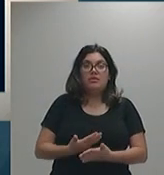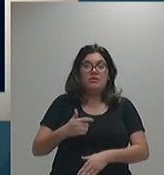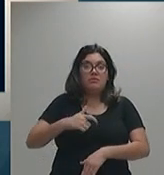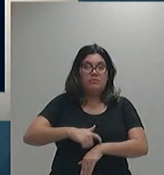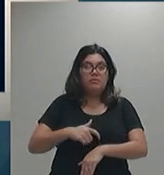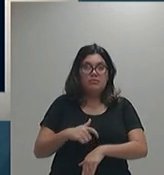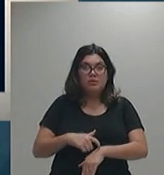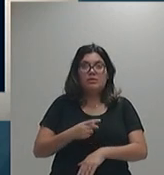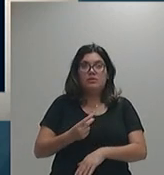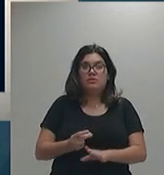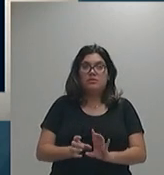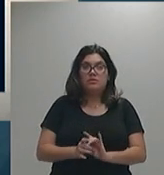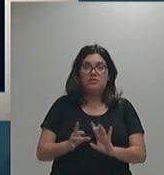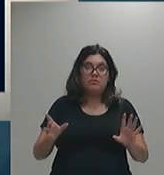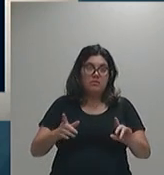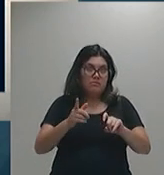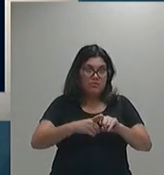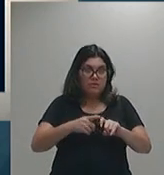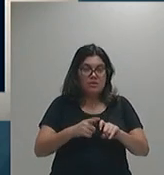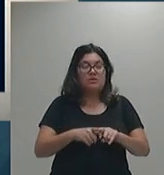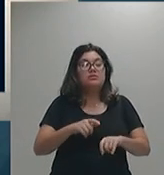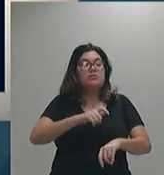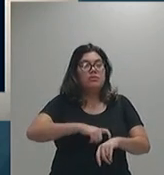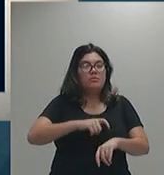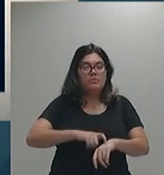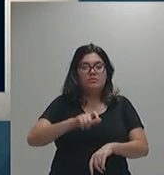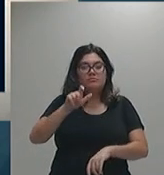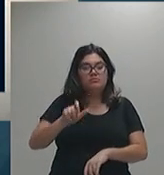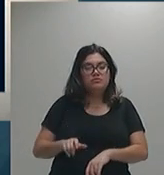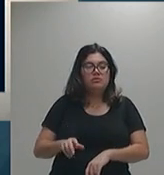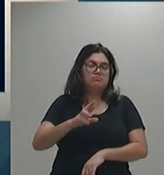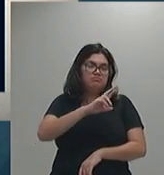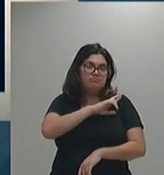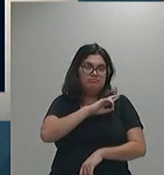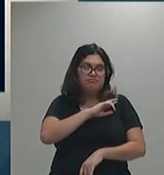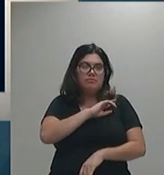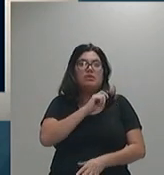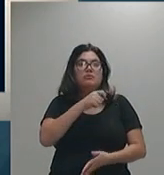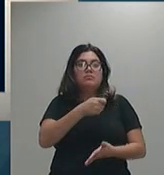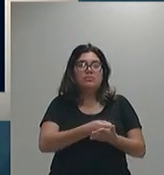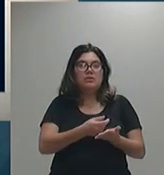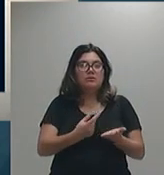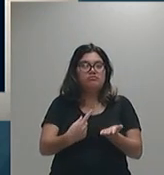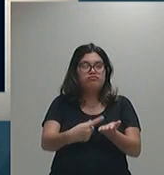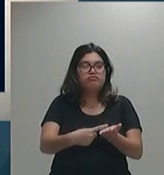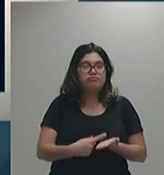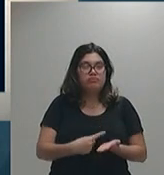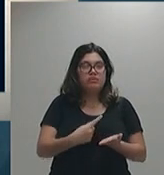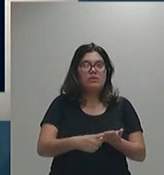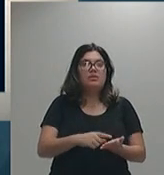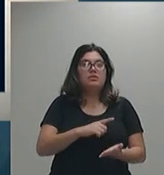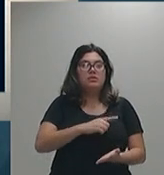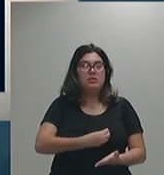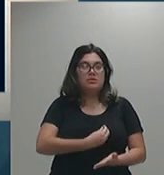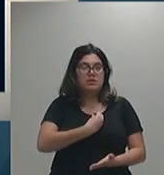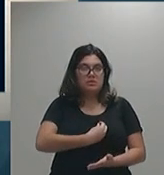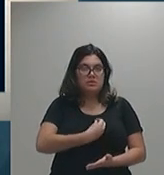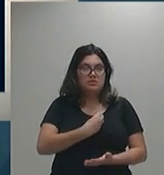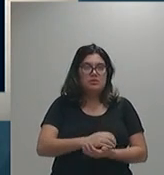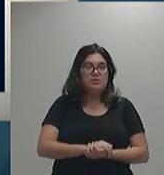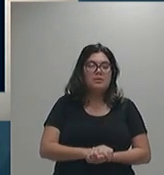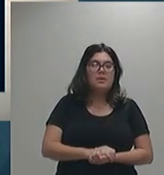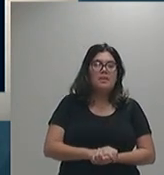desde que o titular a arca integralmente com a contraprestação dirigidas à E aí